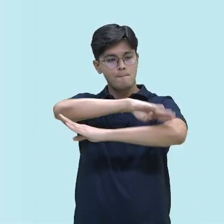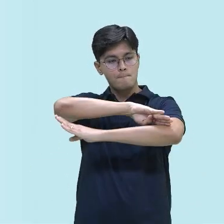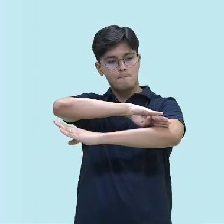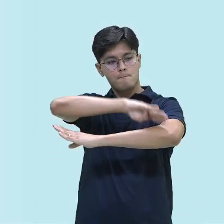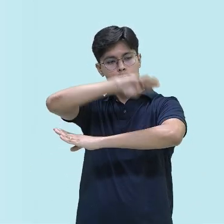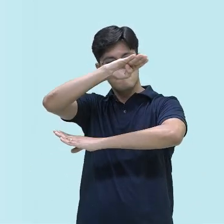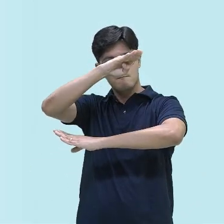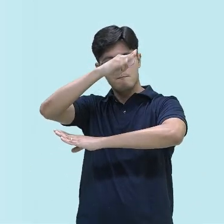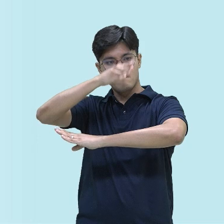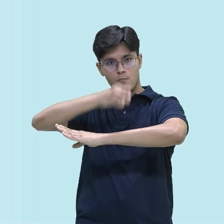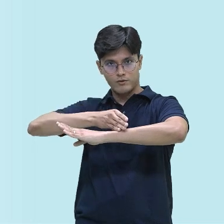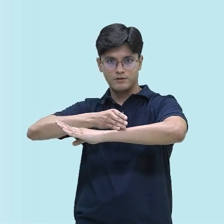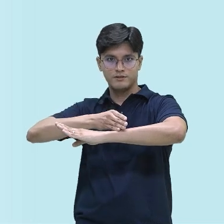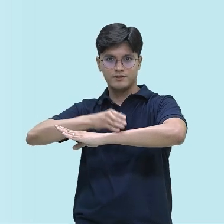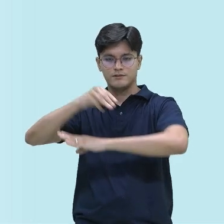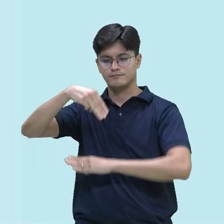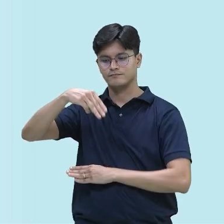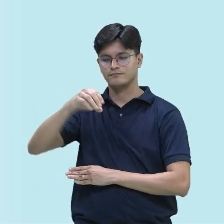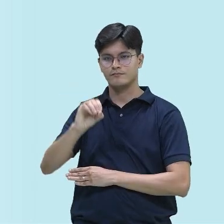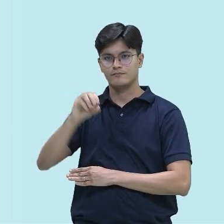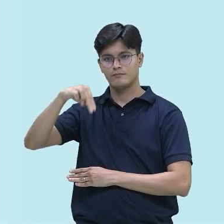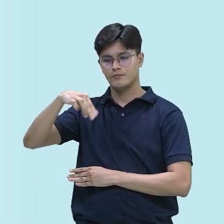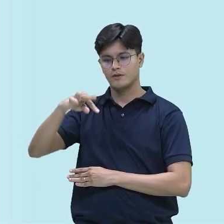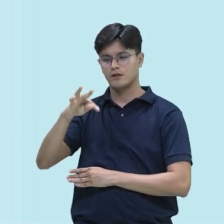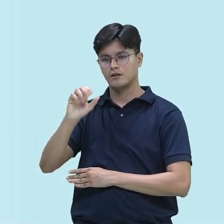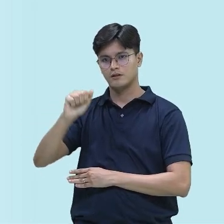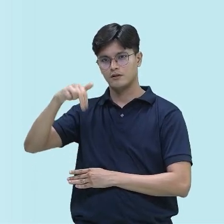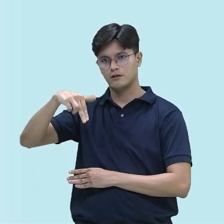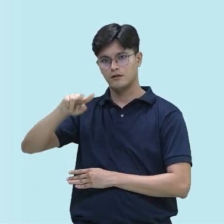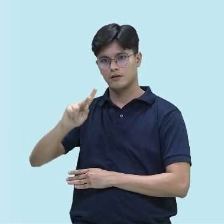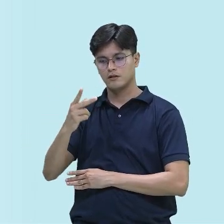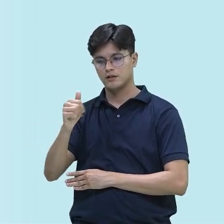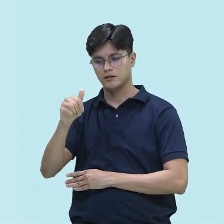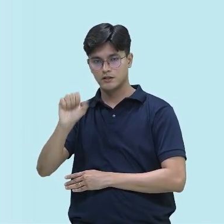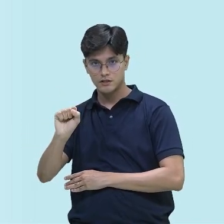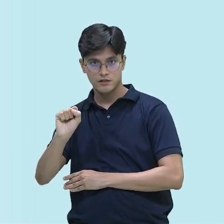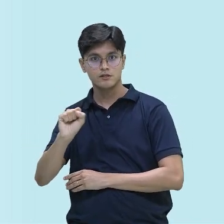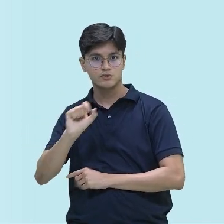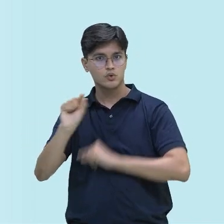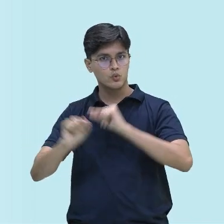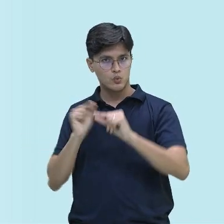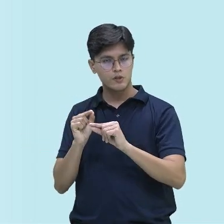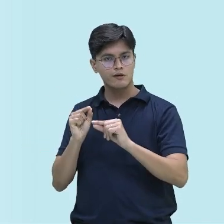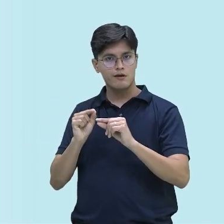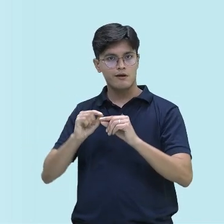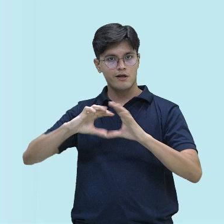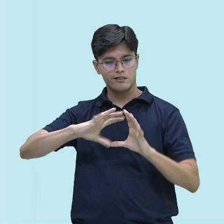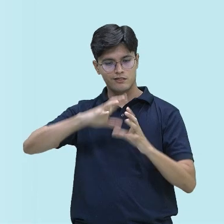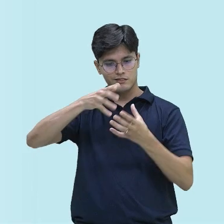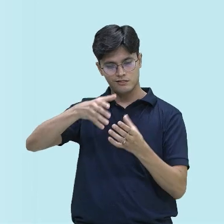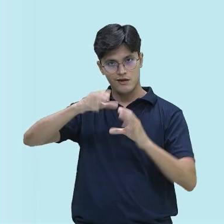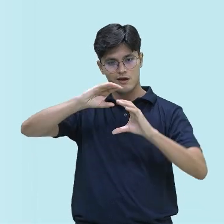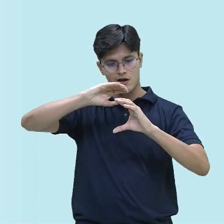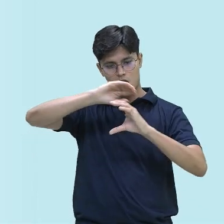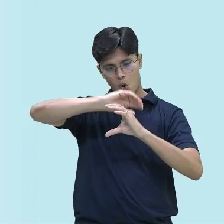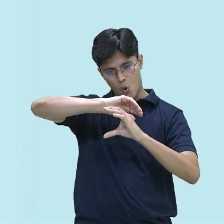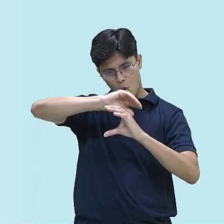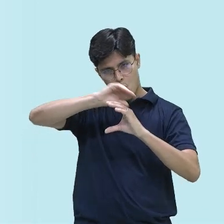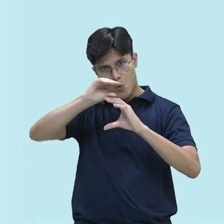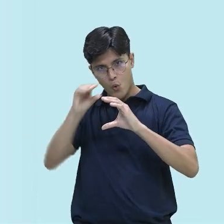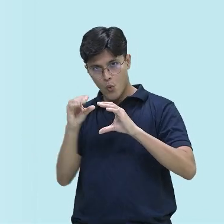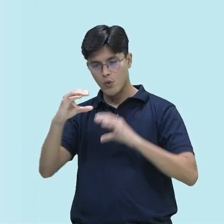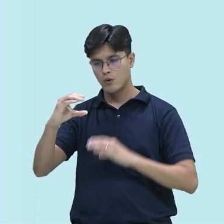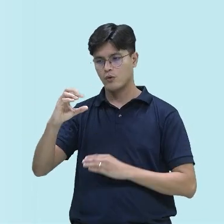bom? Então, aí nós observamos uma grande elevação da crosta terrestre. Se comparada, por exemplo,